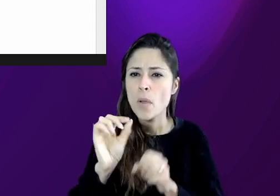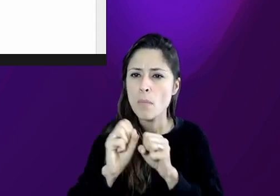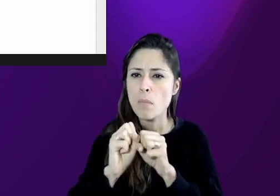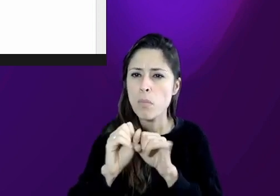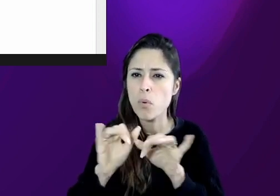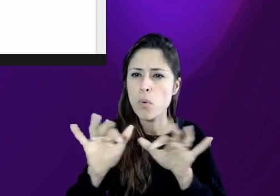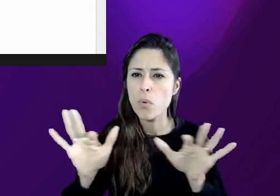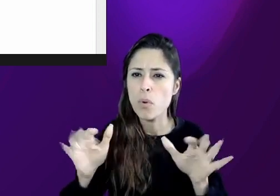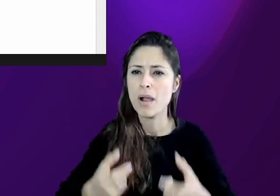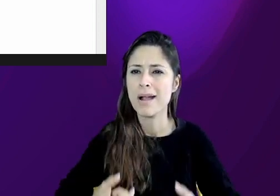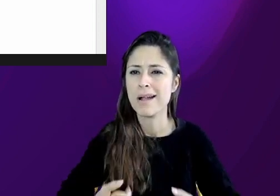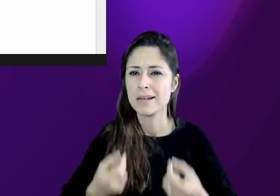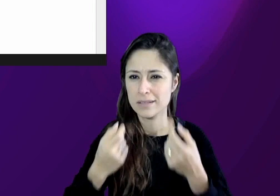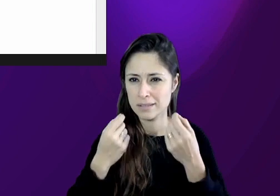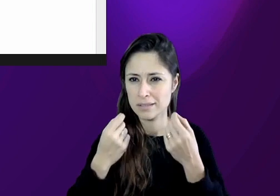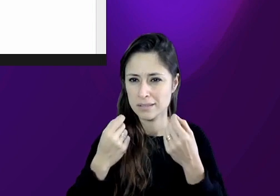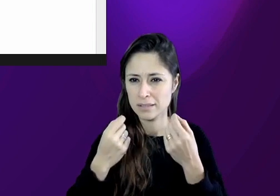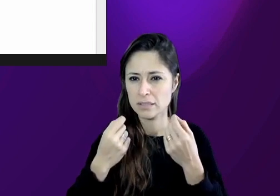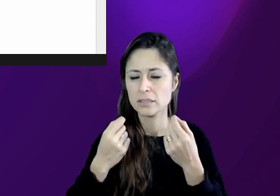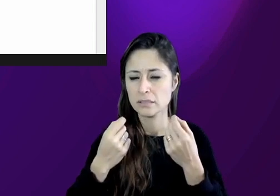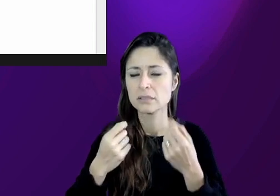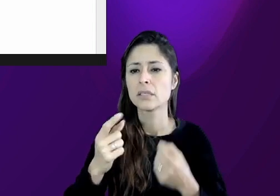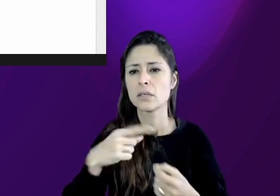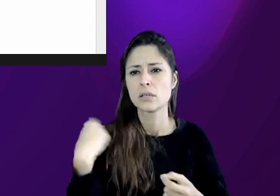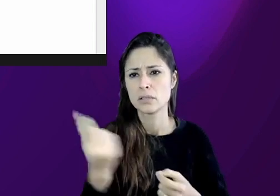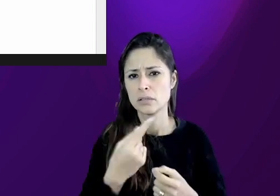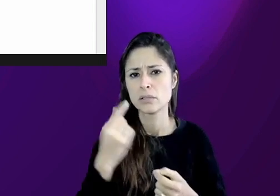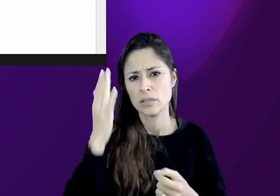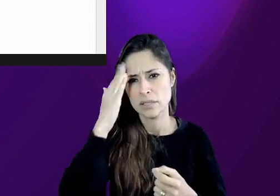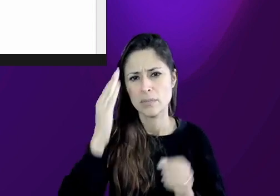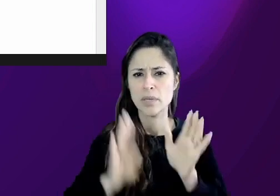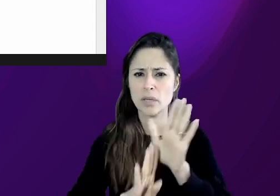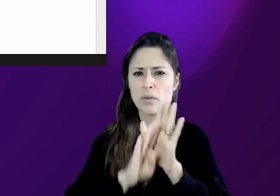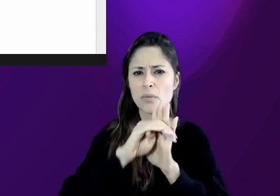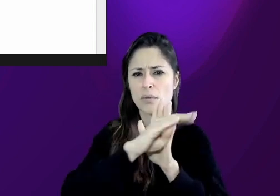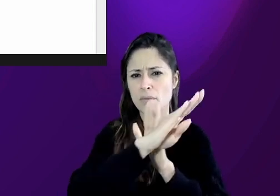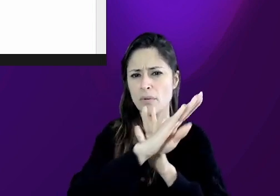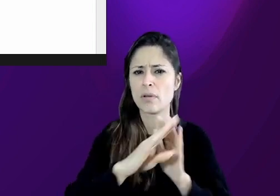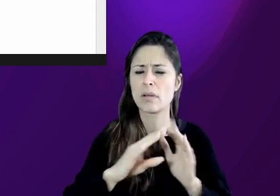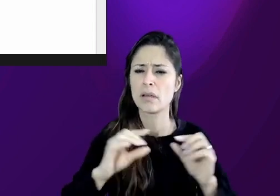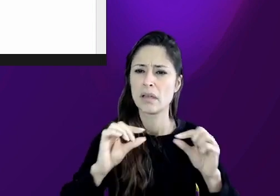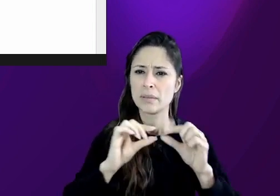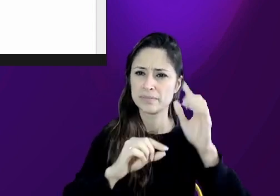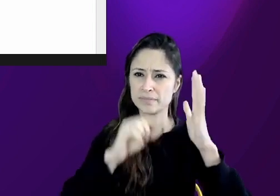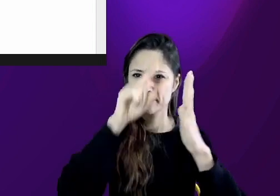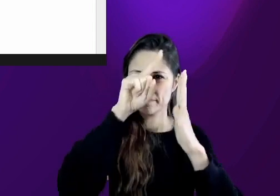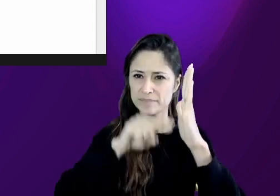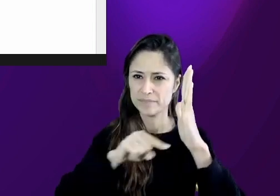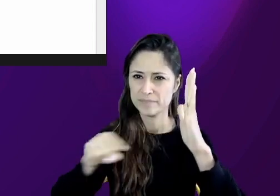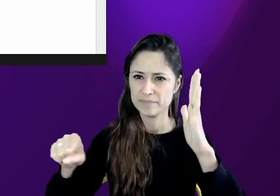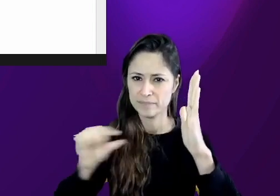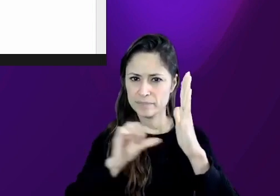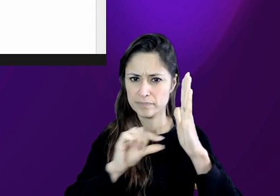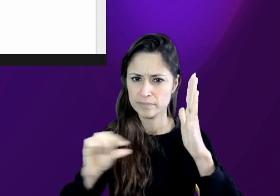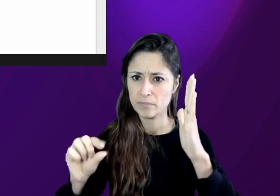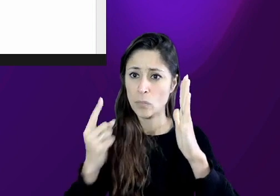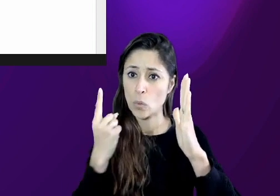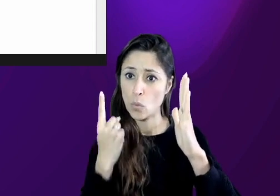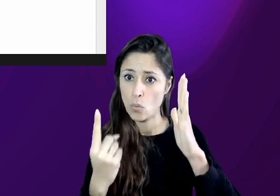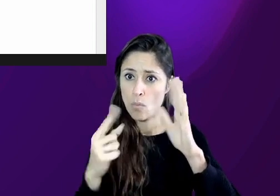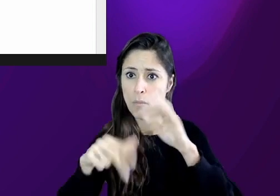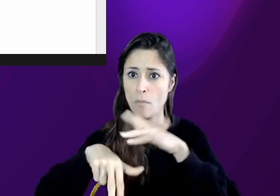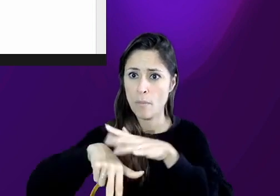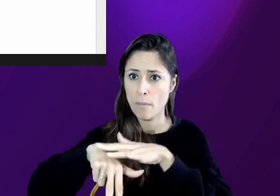tumores. Aqui, a gente vê aqui a curva. Então, aqui na barra de baixo é o tamanho. Então, um paciente com tumor de pâncreas de